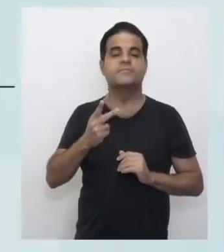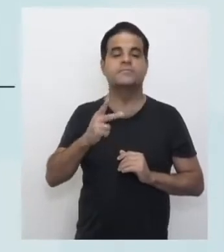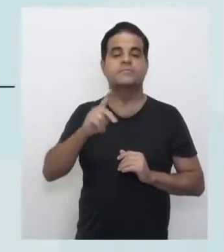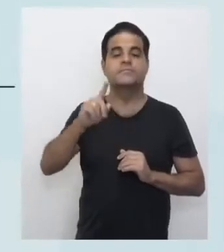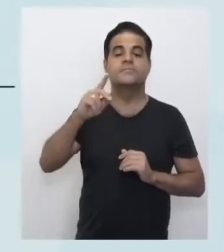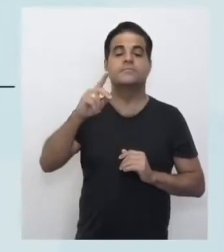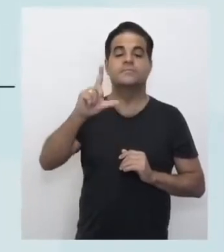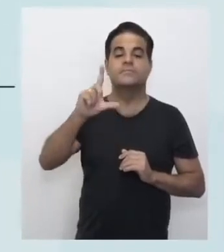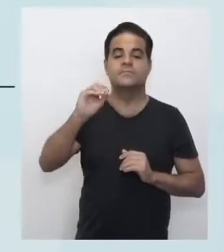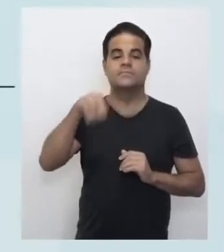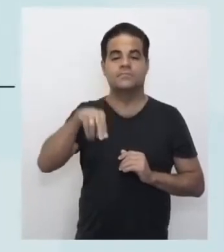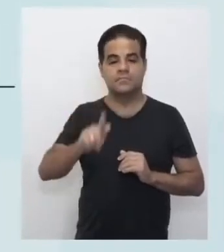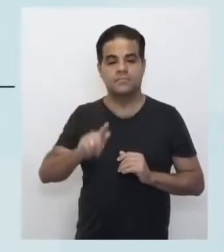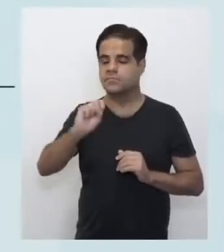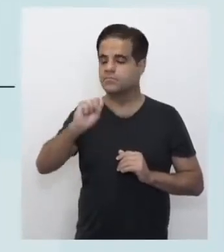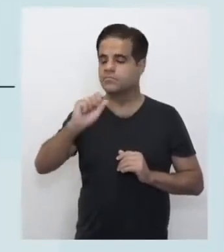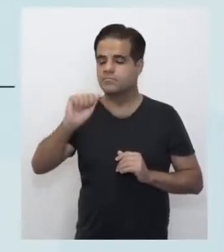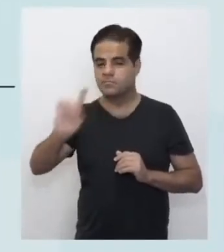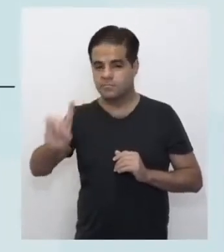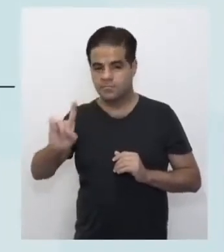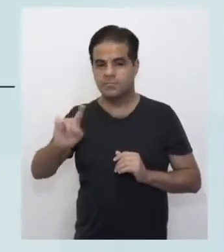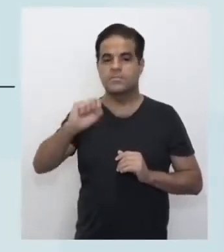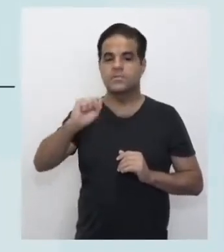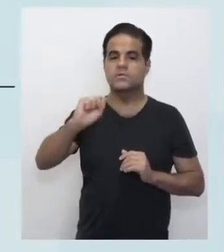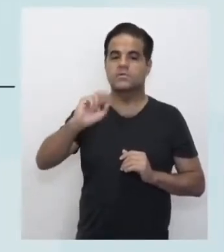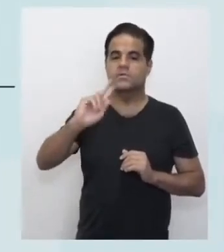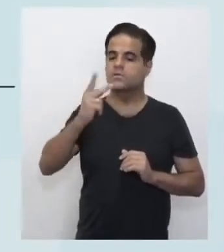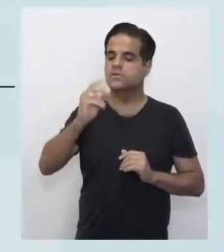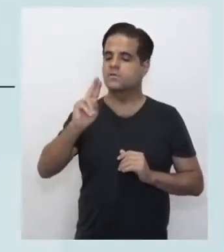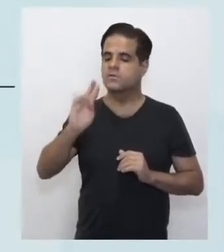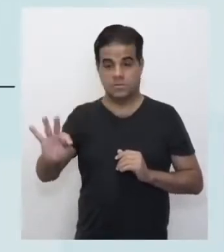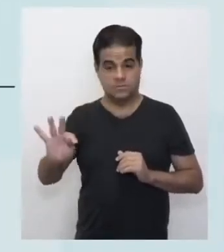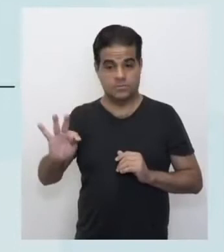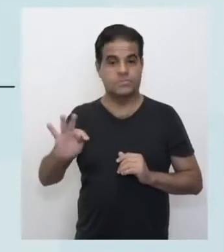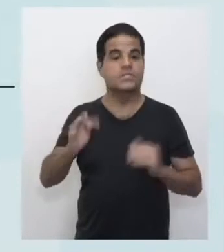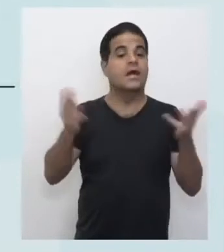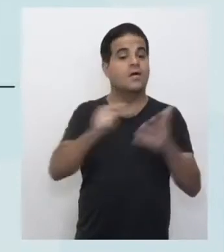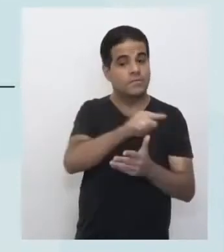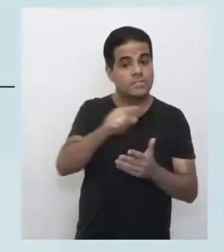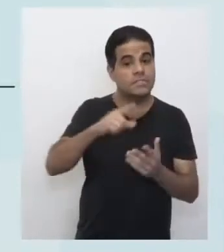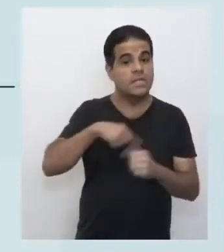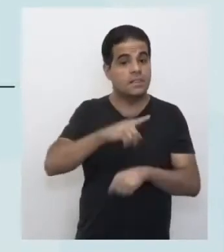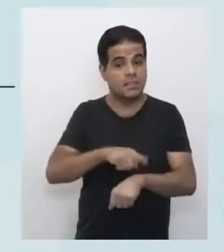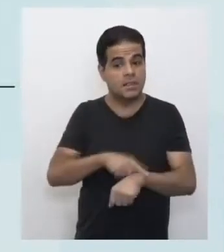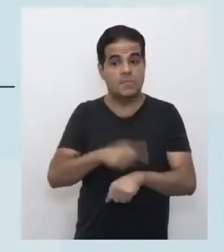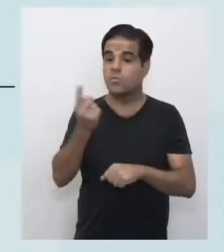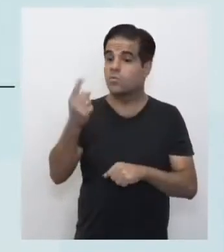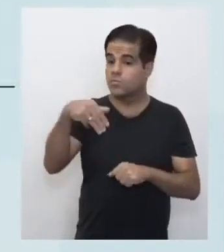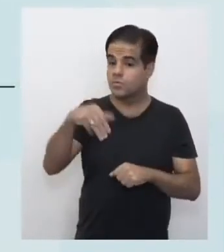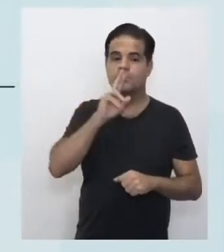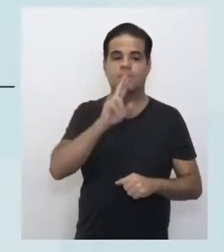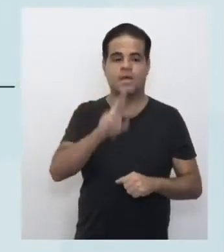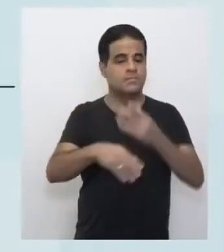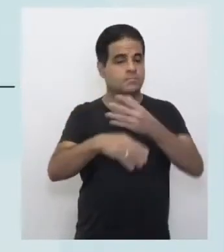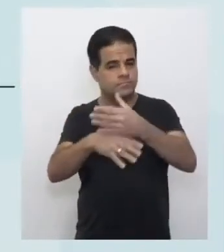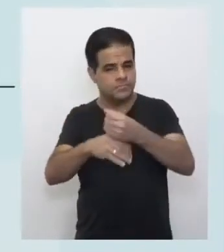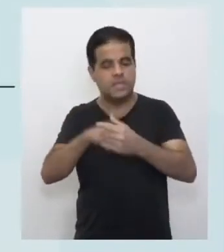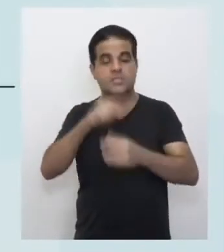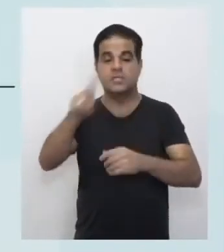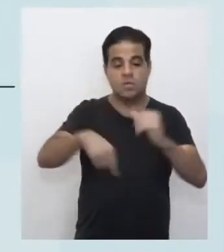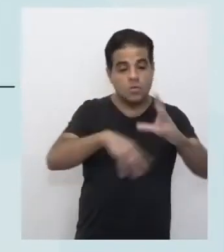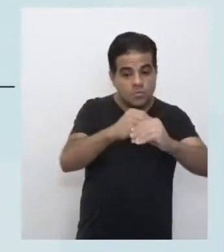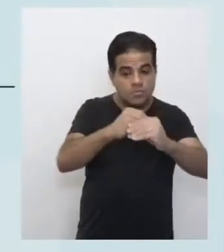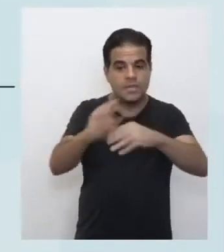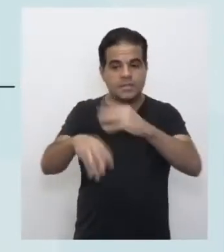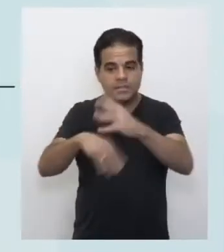long, sad, short. Então agora vocês têm um minutinho para responder no chat e completar aí a